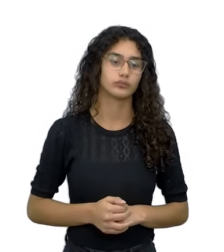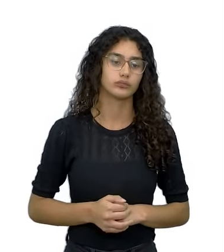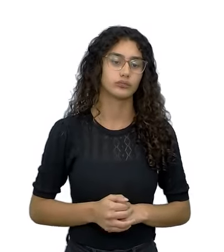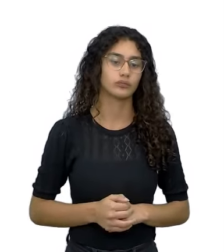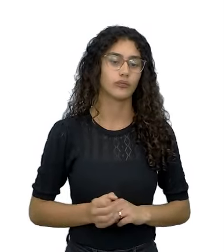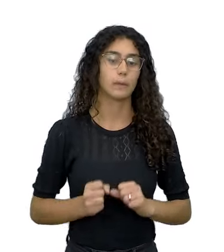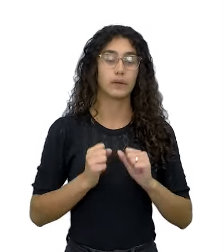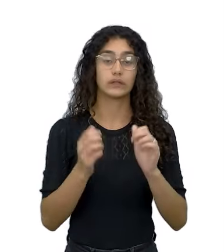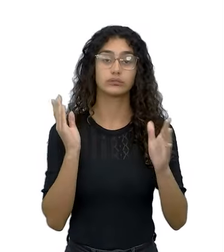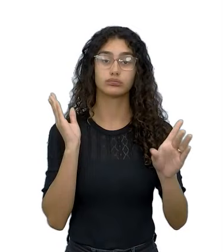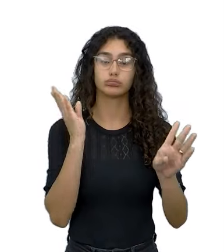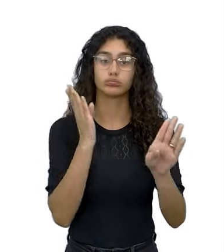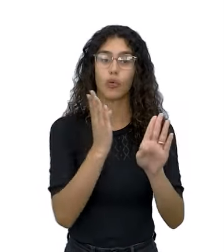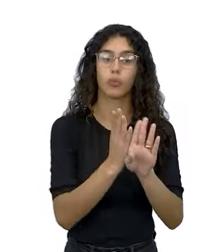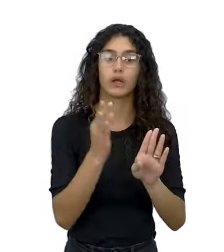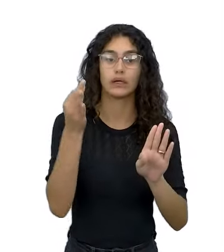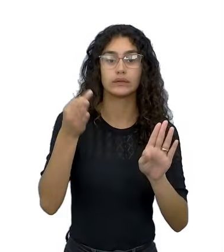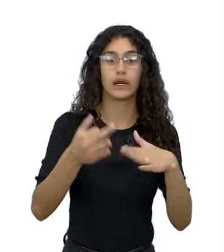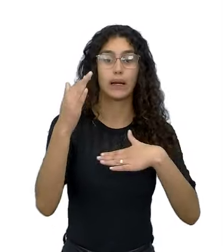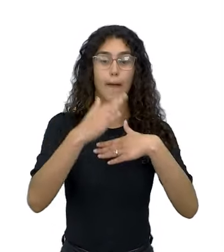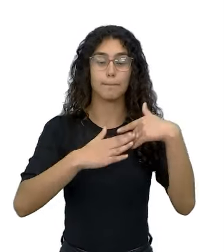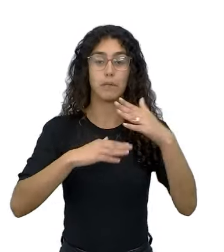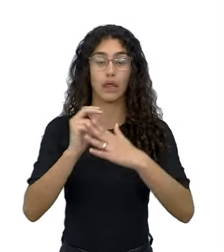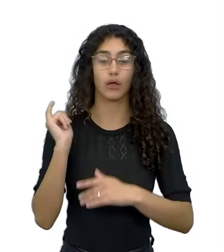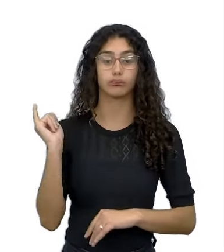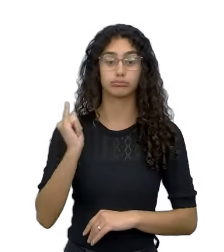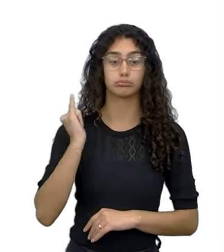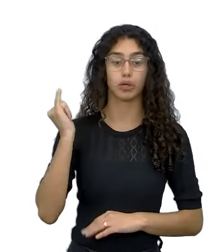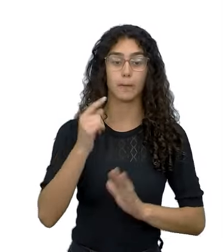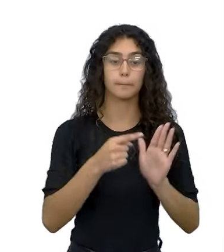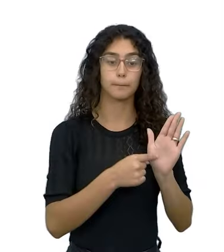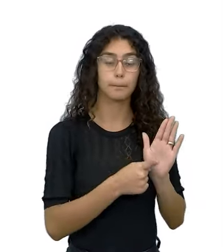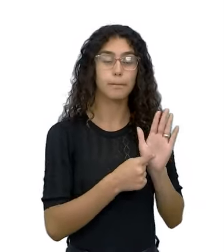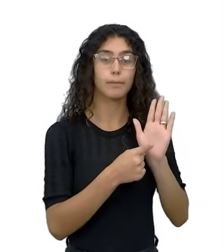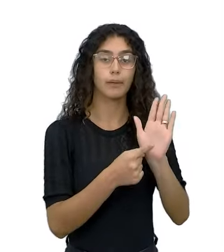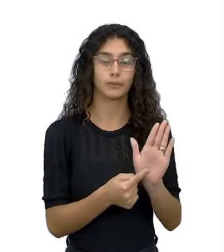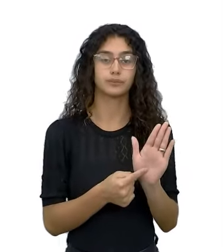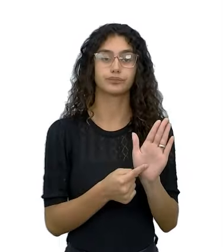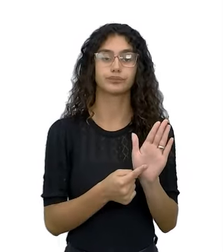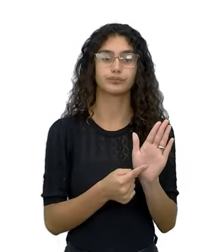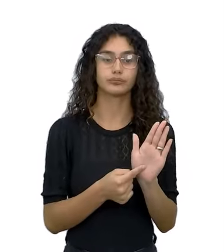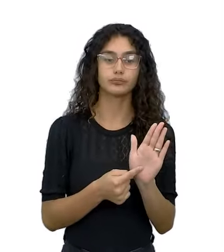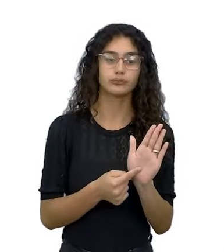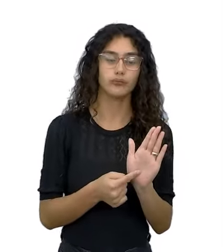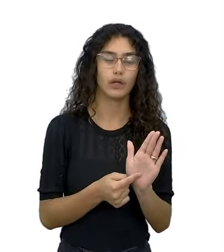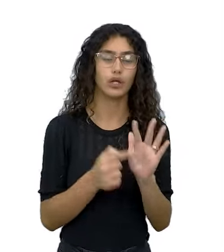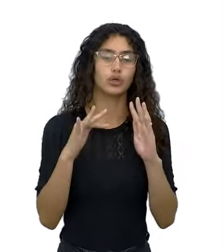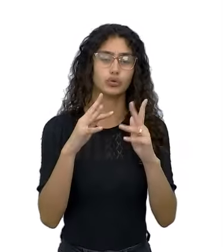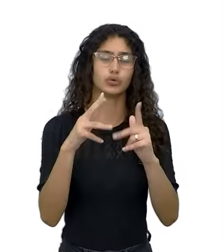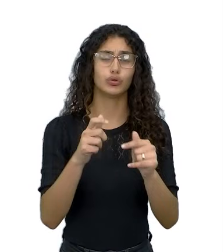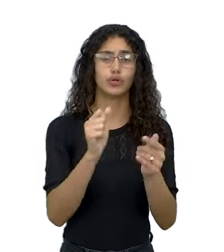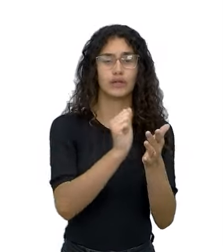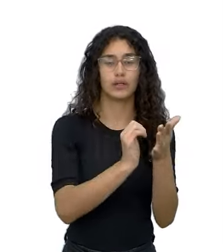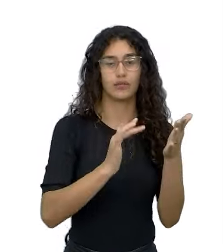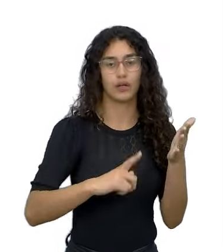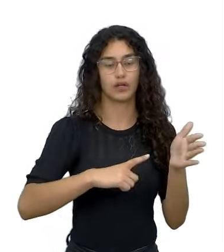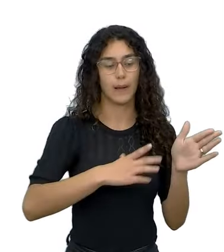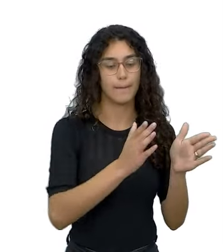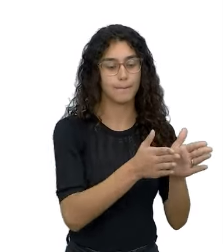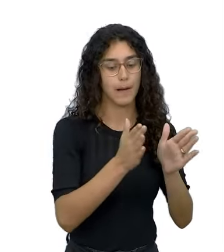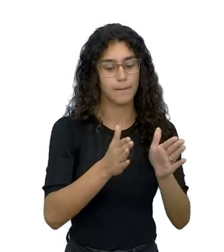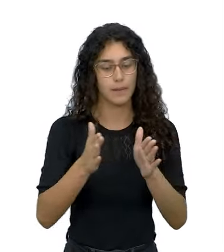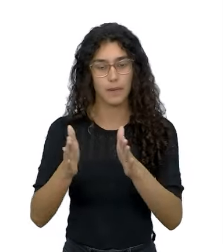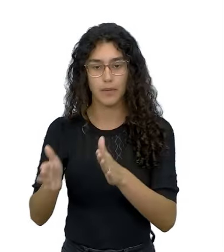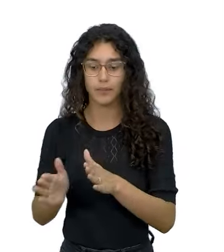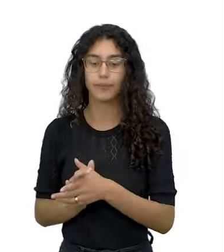nossa habilidade essencial, né? A habilidade essencial é aquela que vai nortear todas as atividades da nossa sequência,